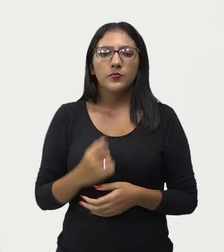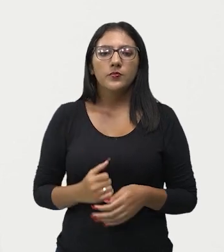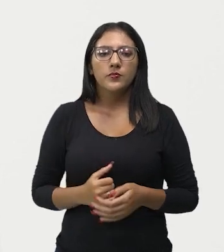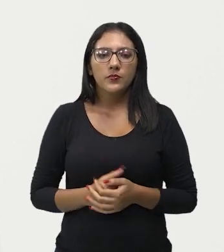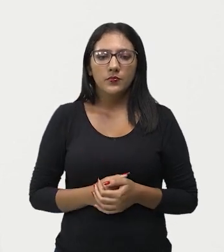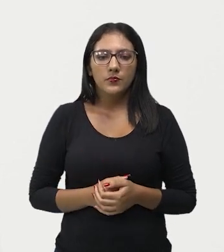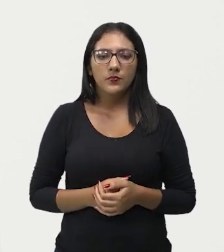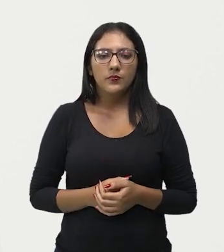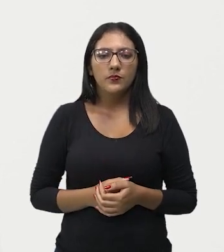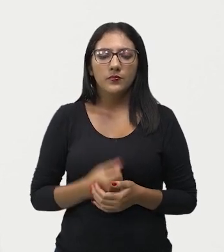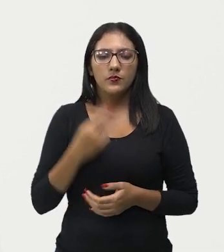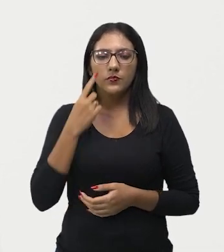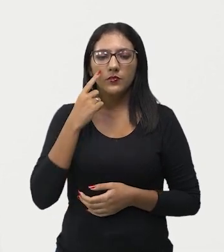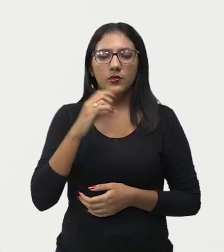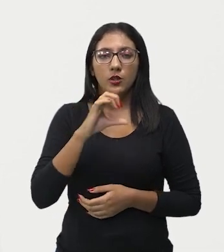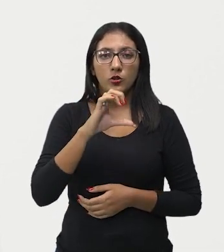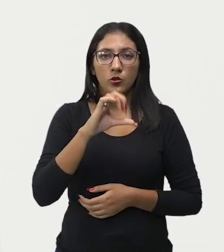9